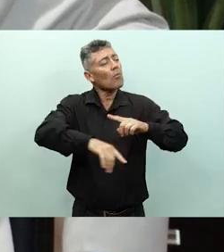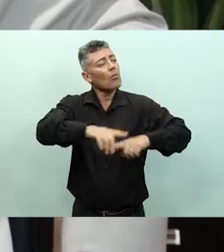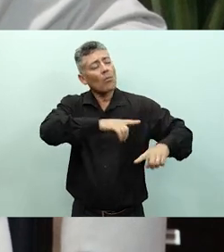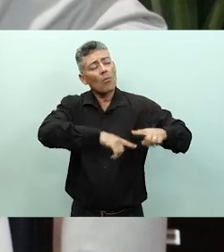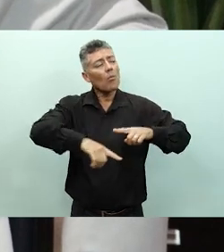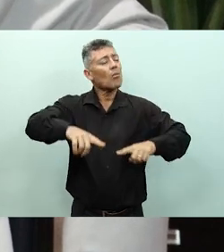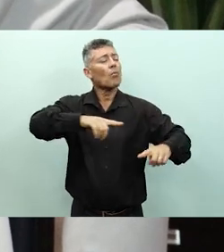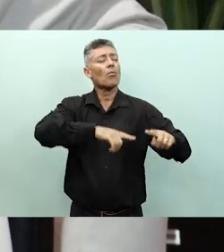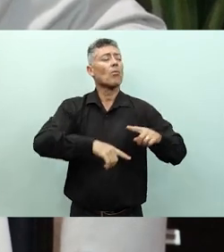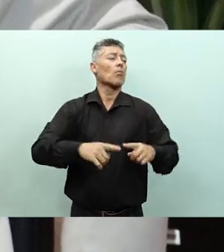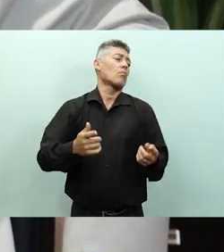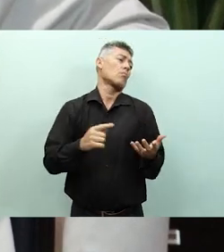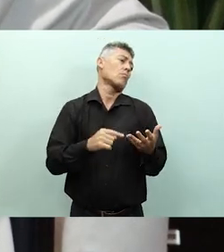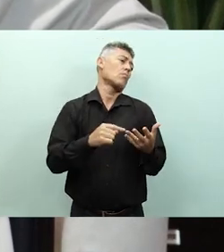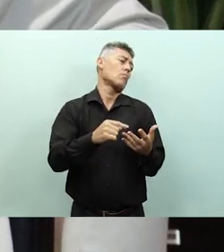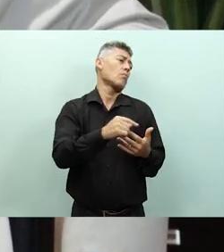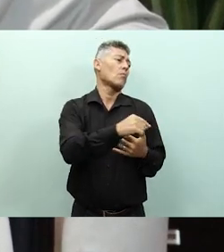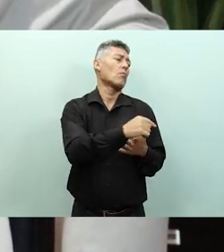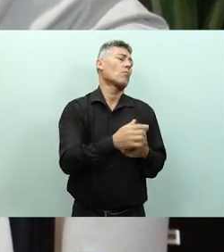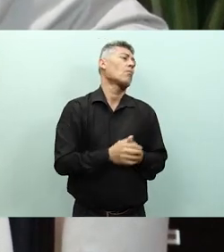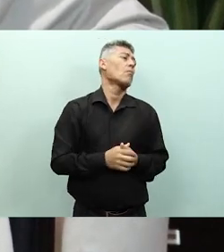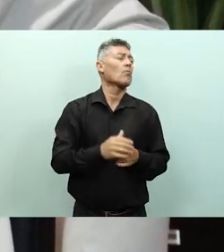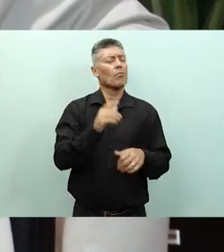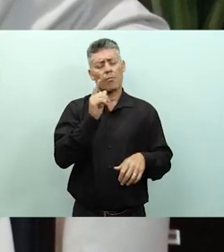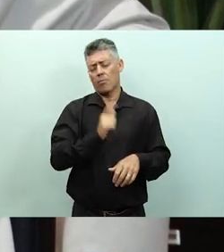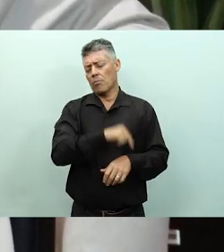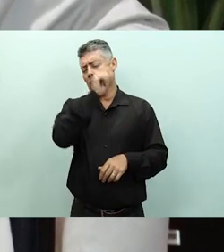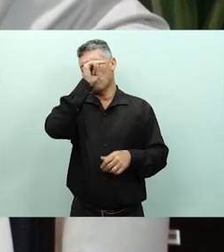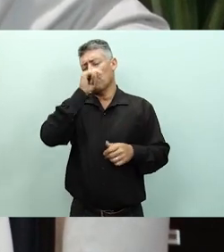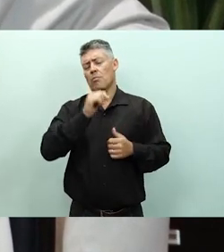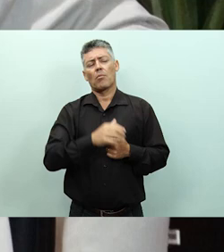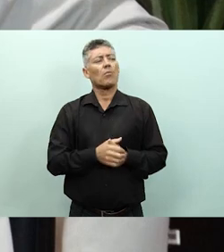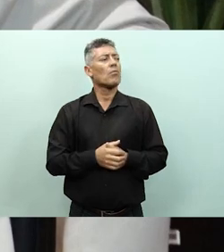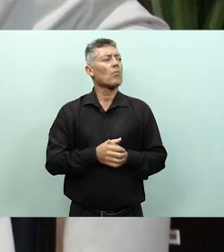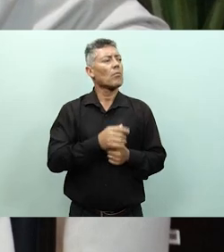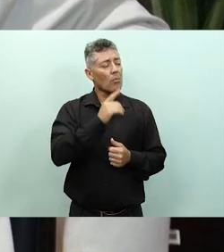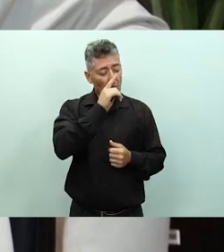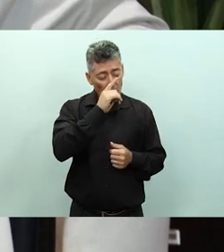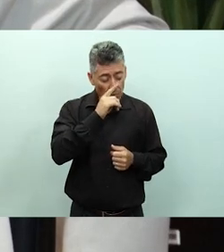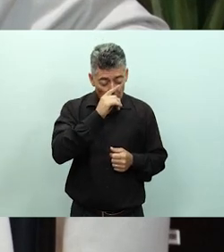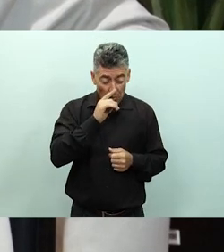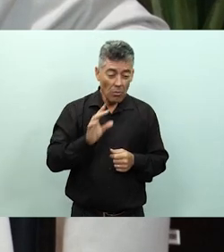comandando, liderando ações emergenciais